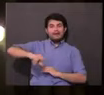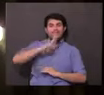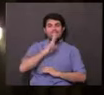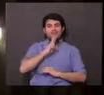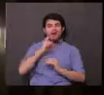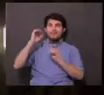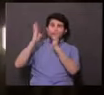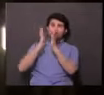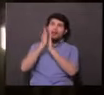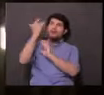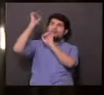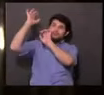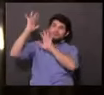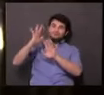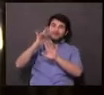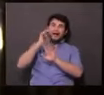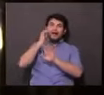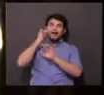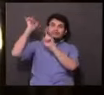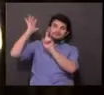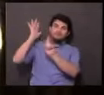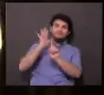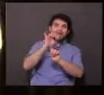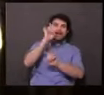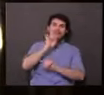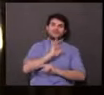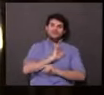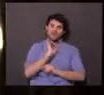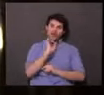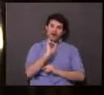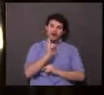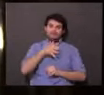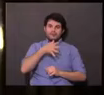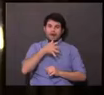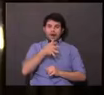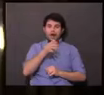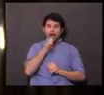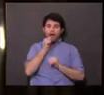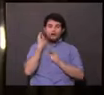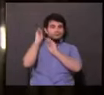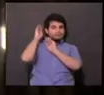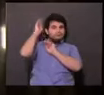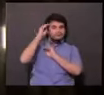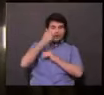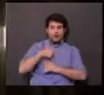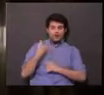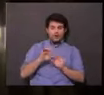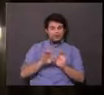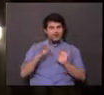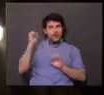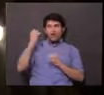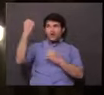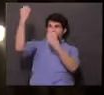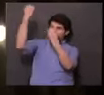de Deus foi comunicada por Nossa Senhora aos pastorinhos. No batismo, recebemos nós mesmos essa